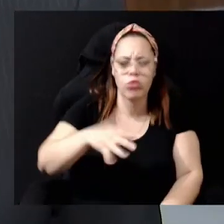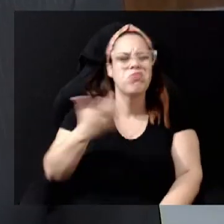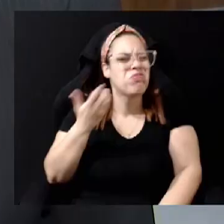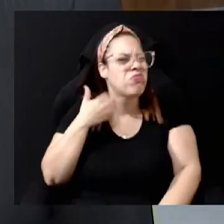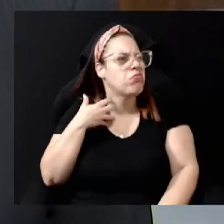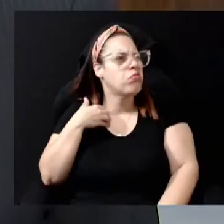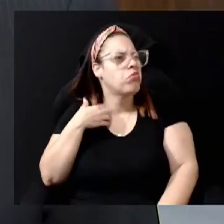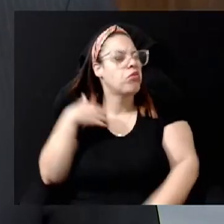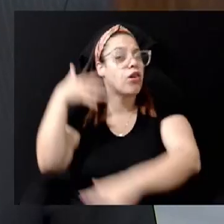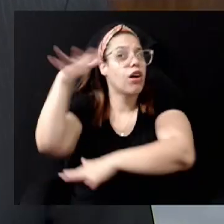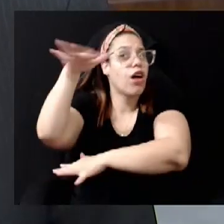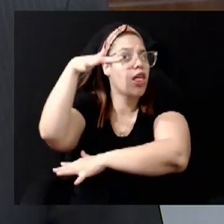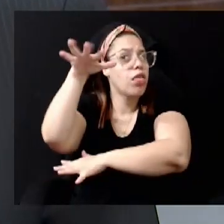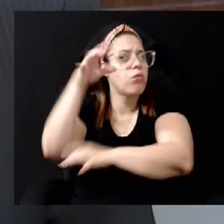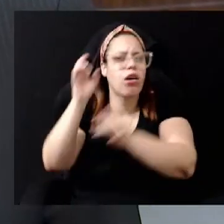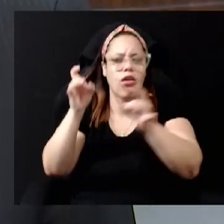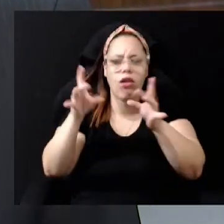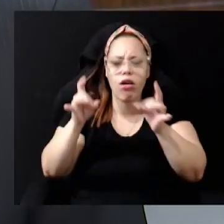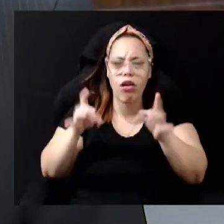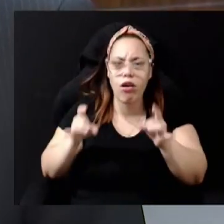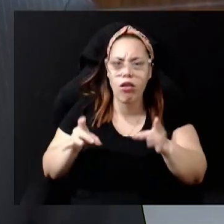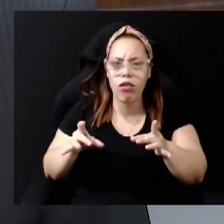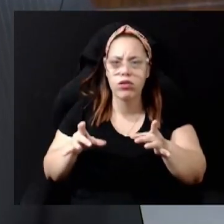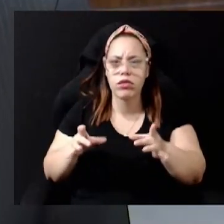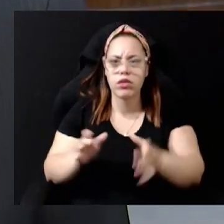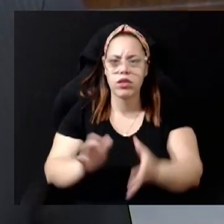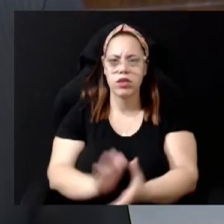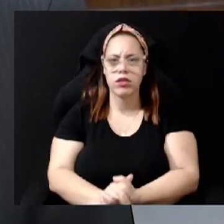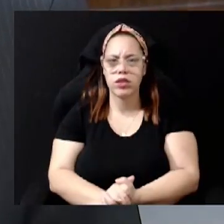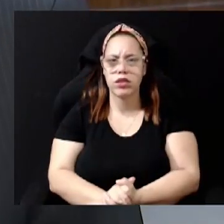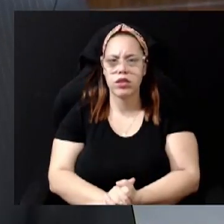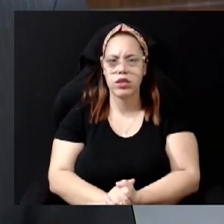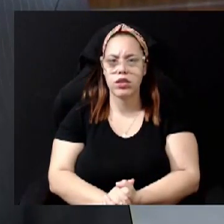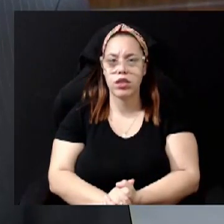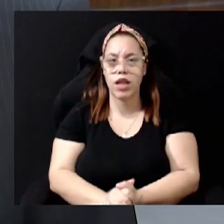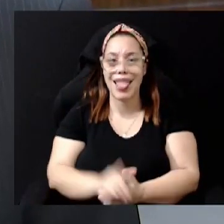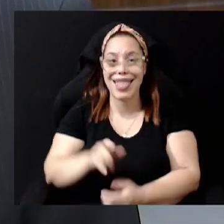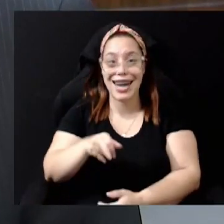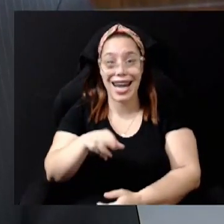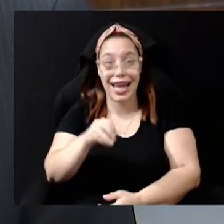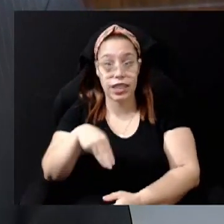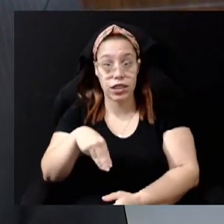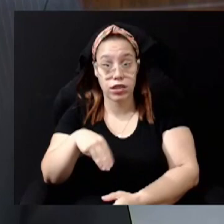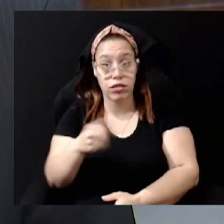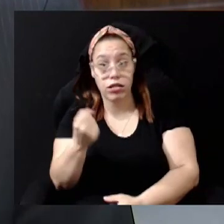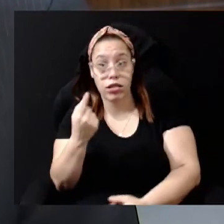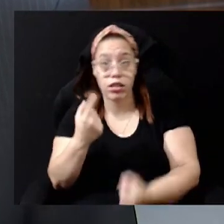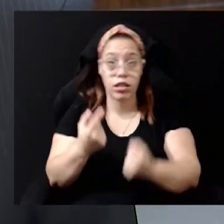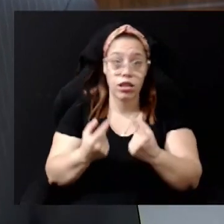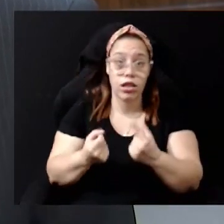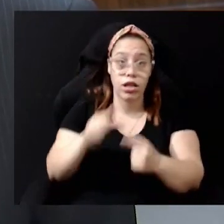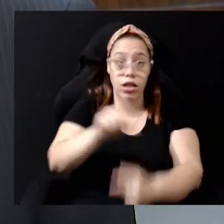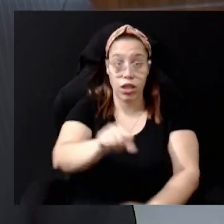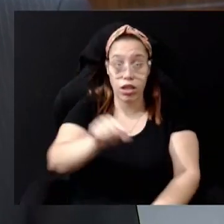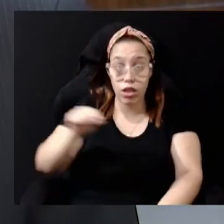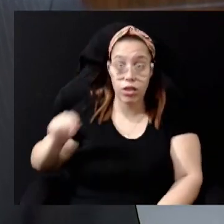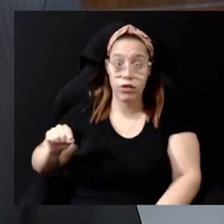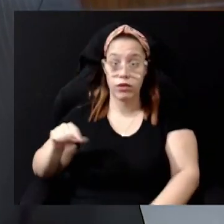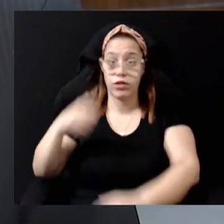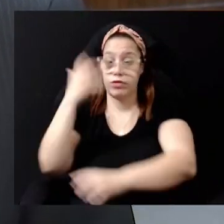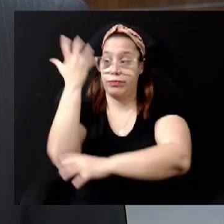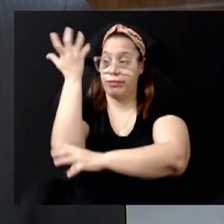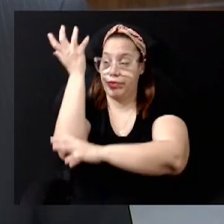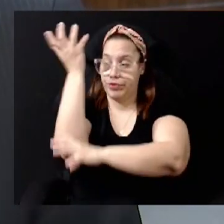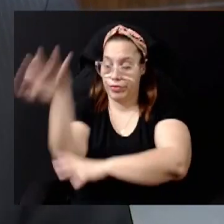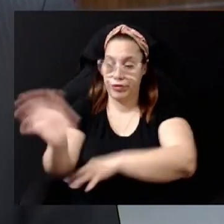específica vai ter um método construtivo, drenagem. Alguns talvez vai ter que ter retirada de árvores para fazer uma